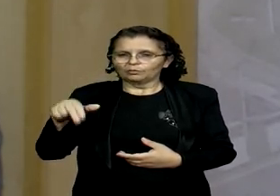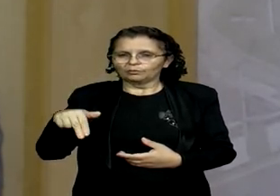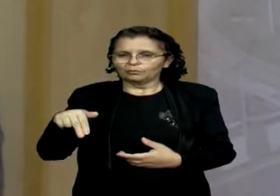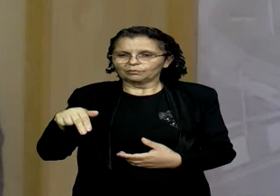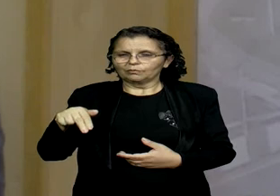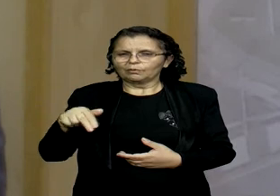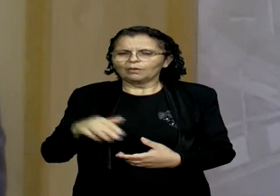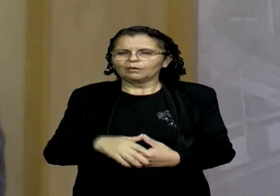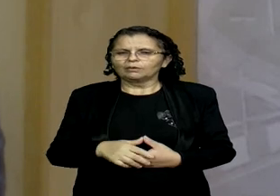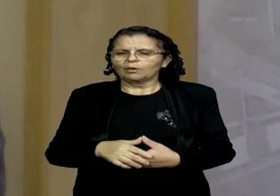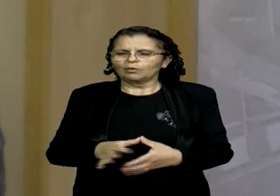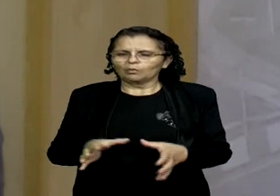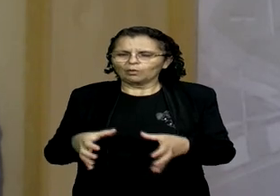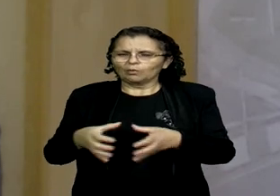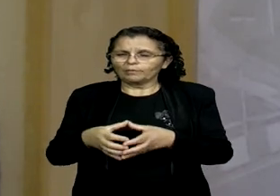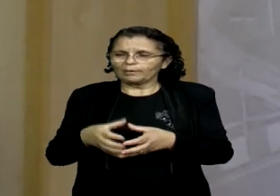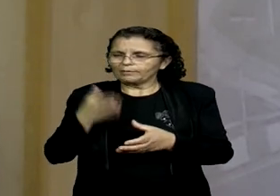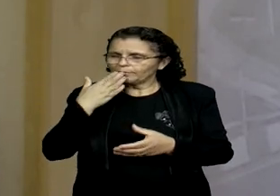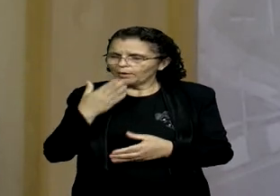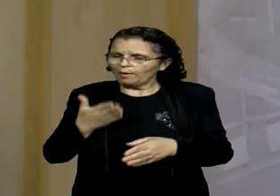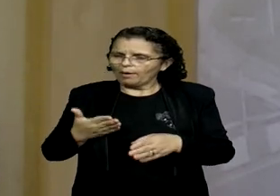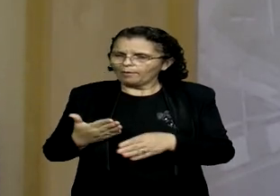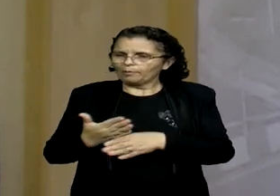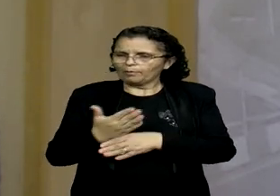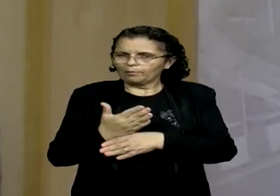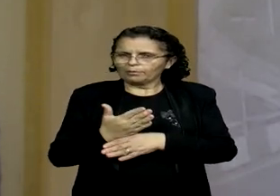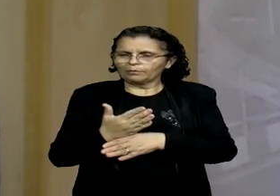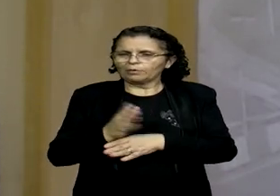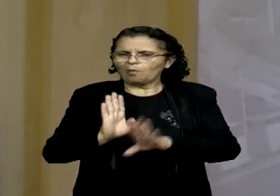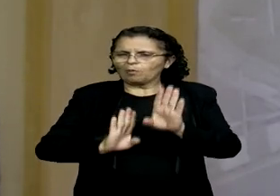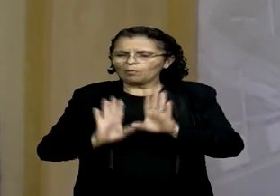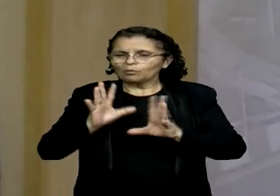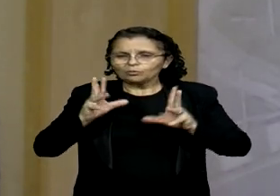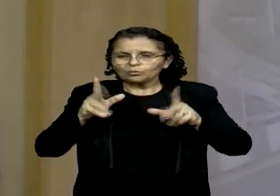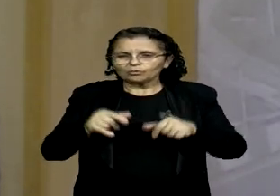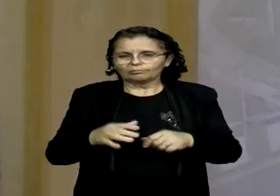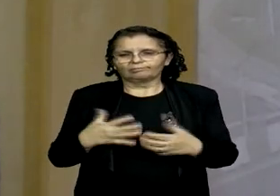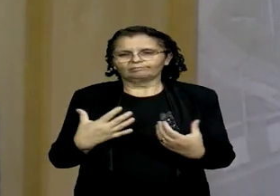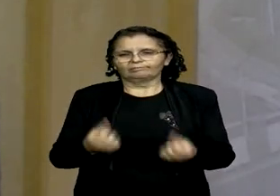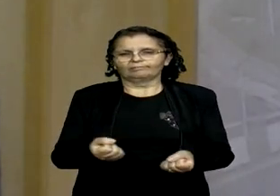comunidade, solicitamos os nossos pares aprovação unânime dessa moção.